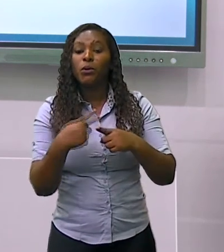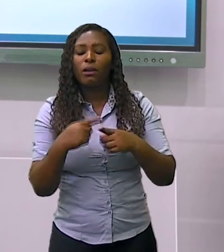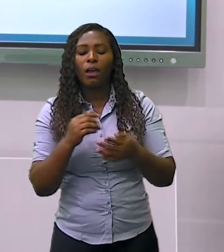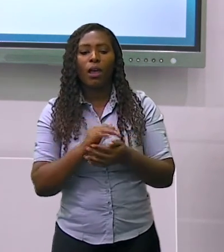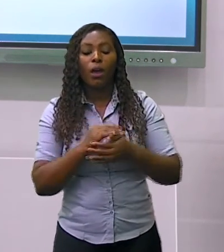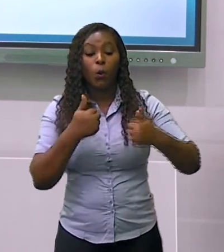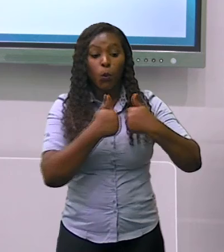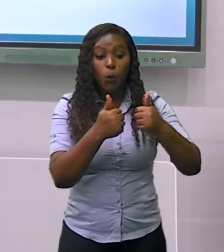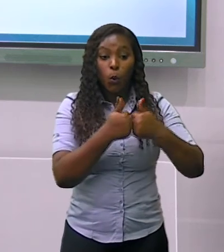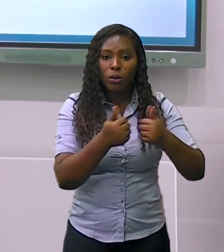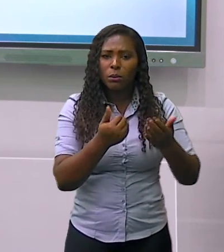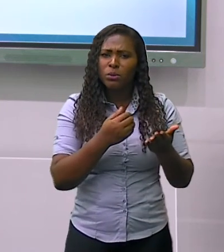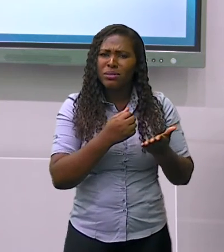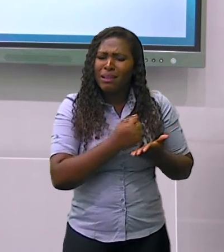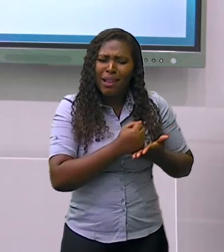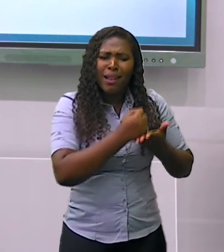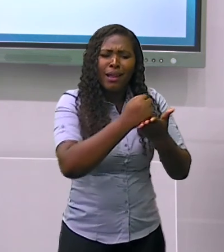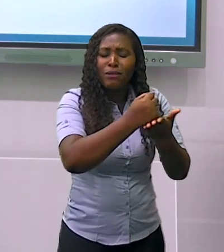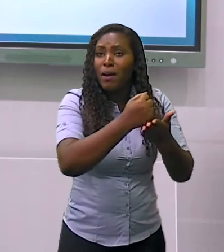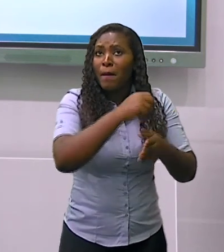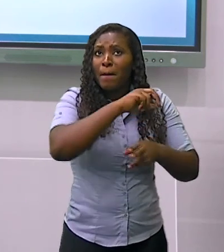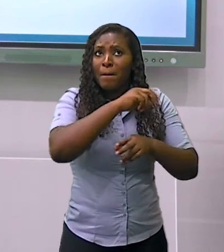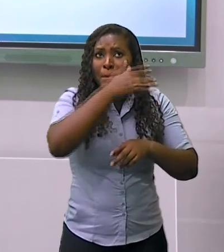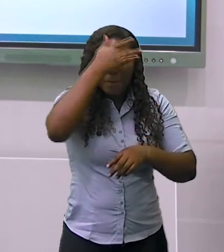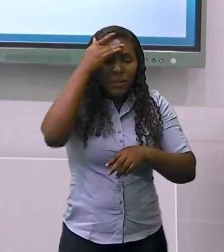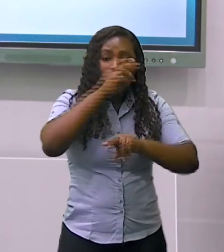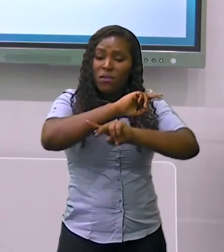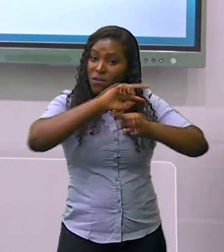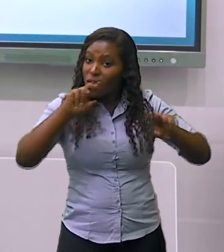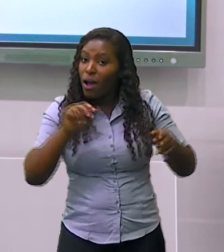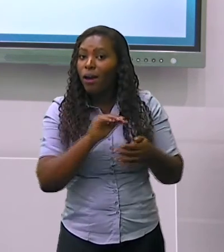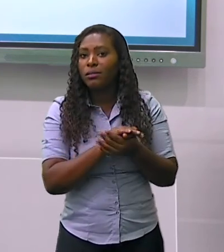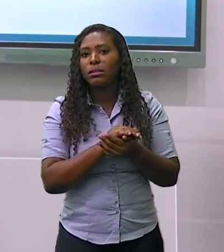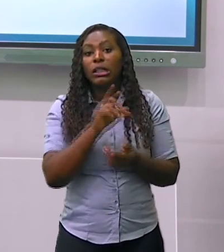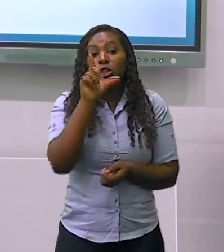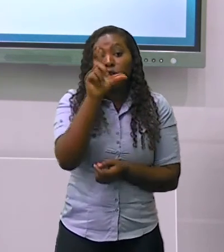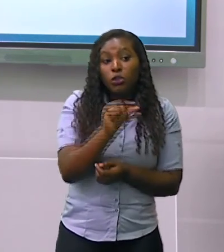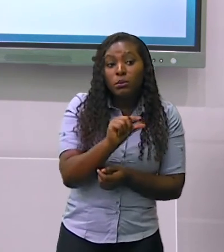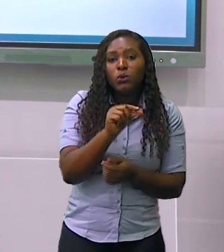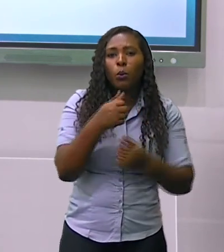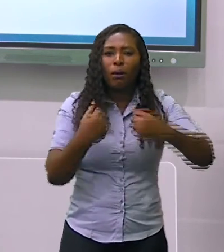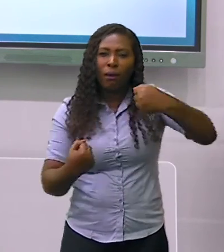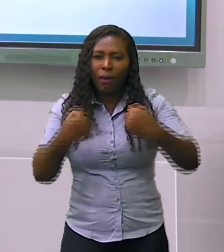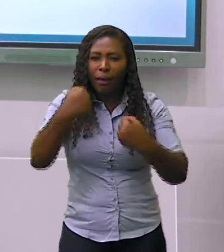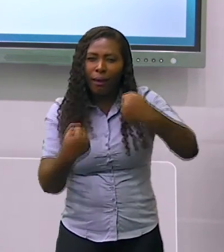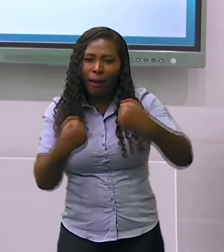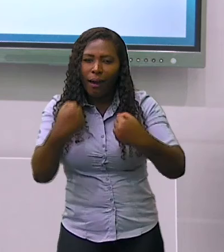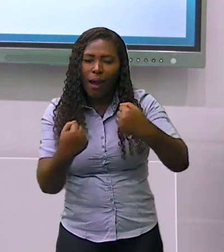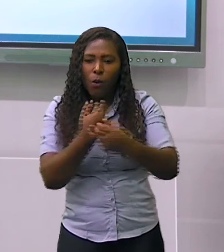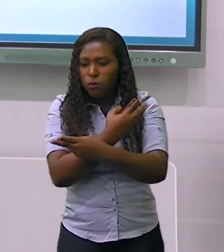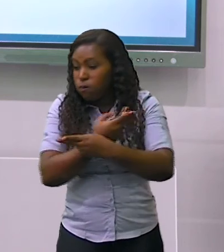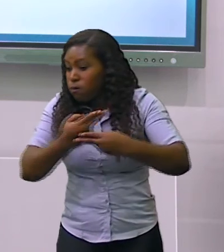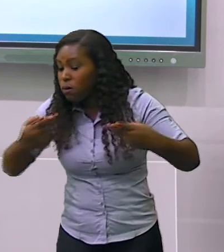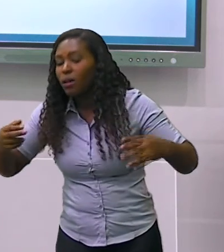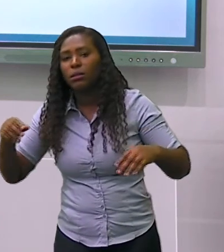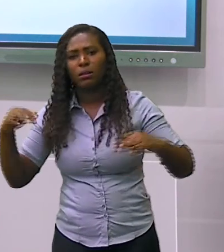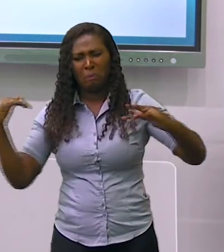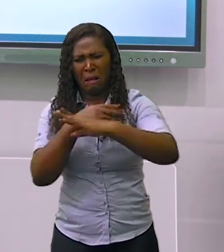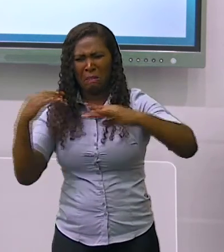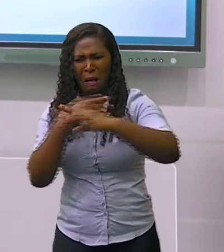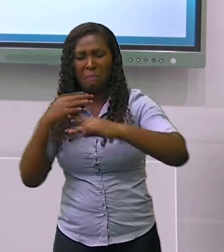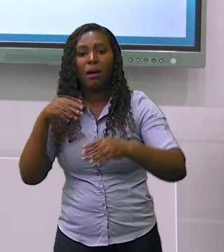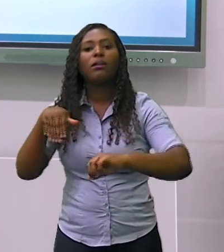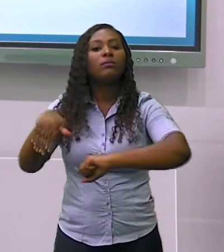os problemas relacionados à poluição. É também necessário respeitar as regras